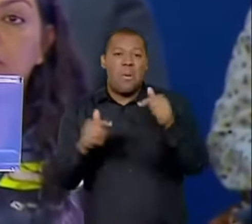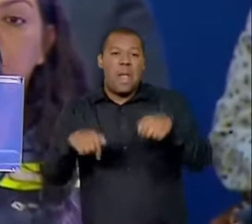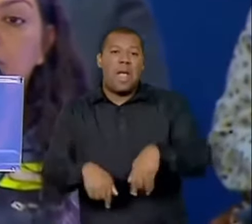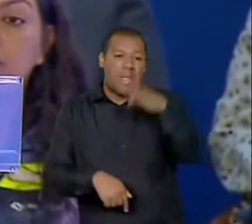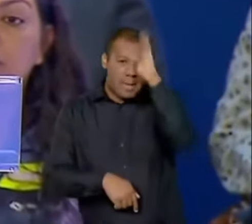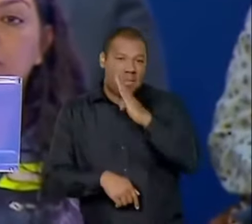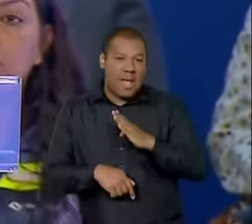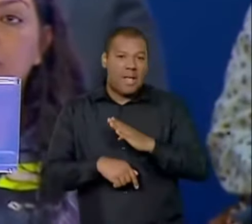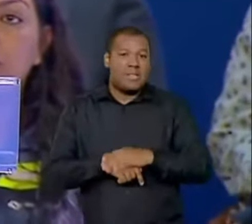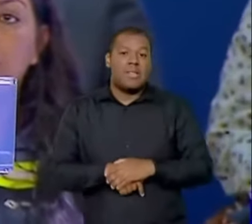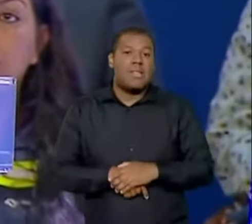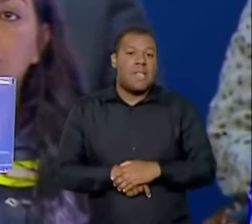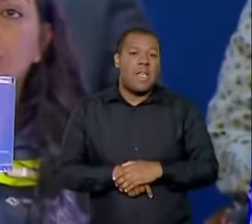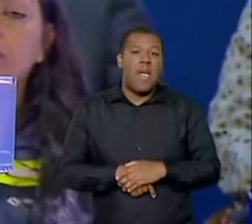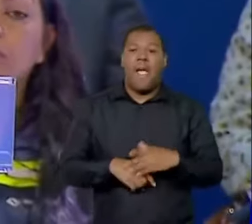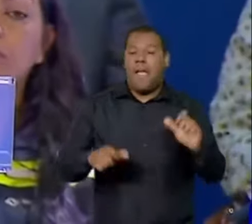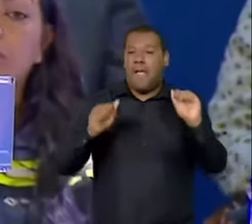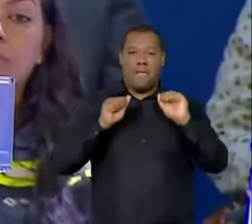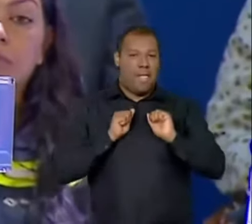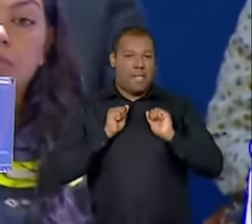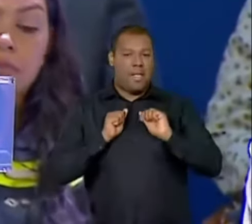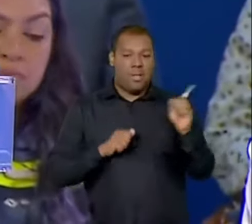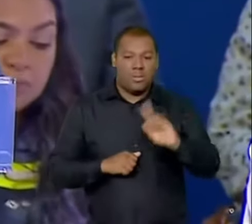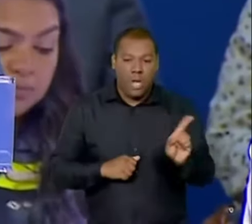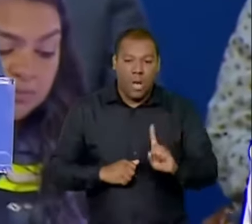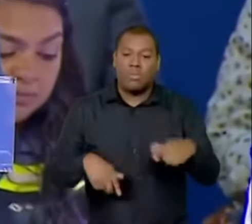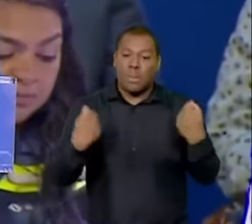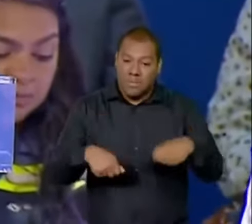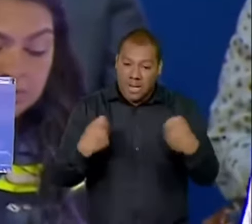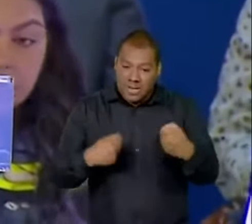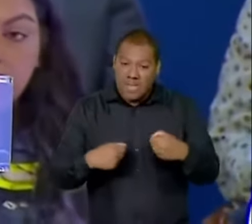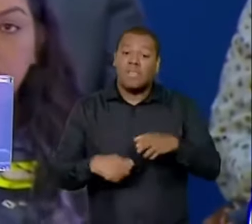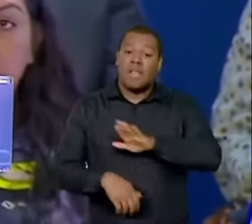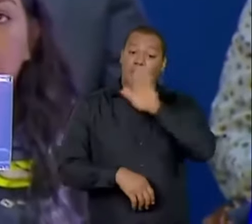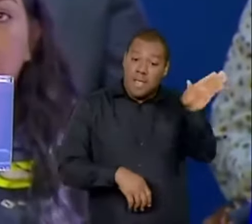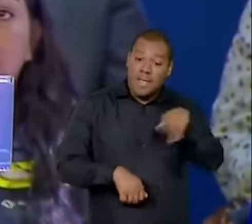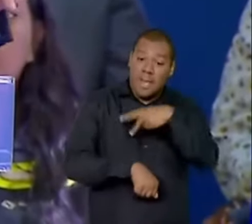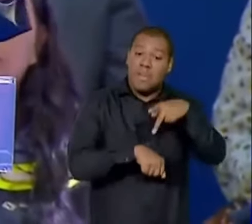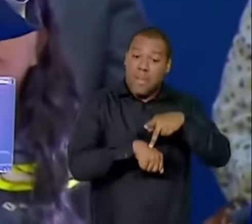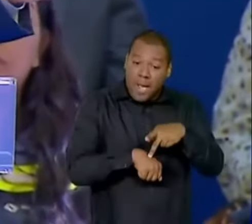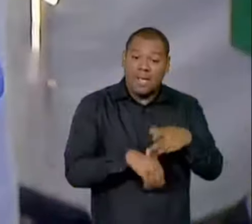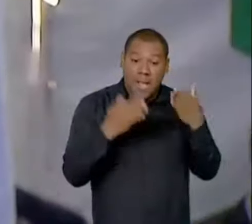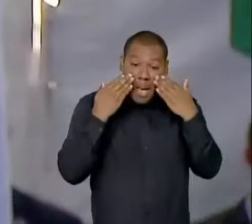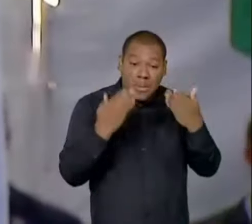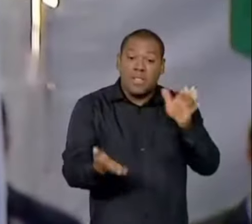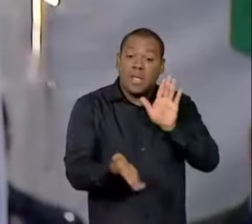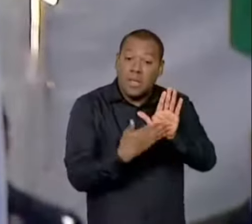tem que ir lá vender, a gente tem que ir lá discutir e a gente também tem que dizer que a gente